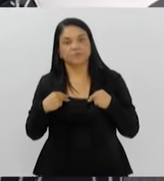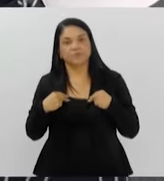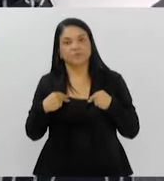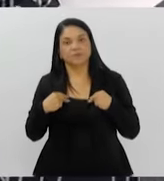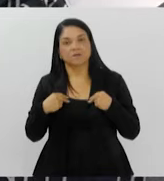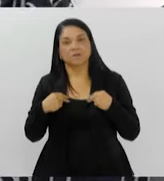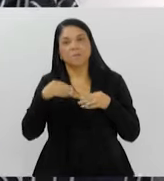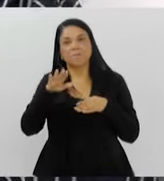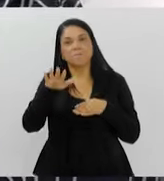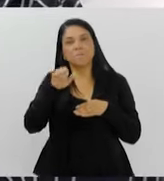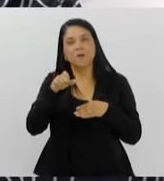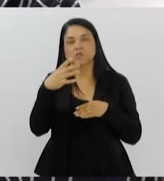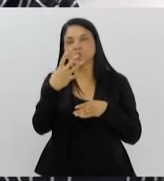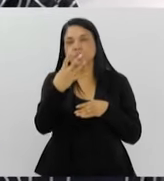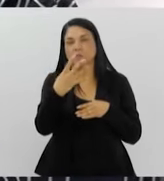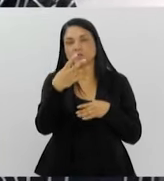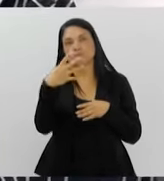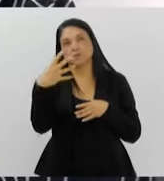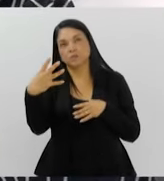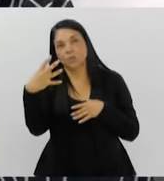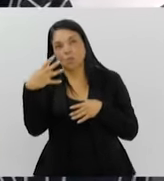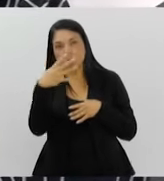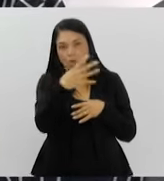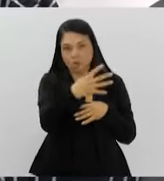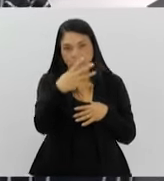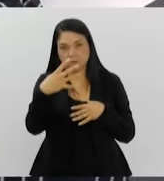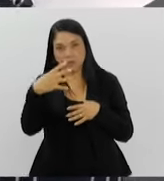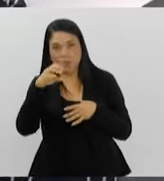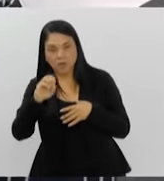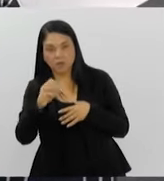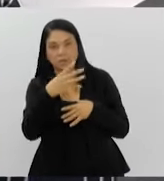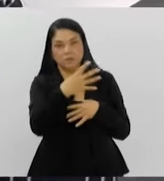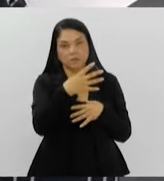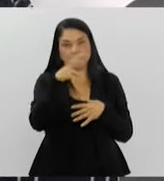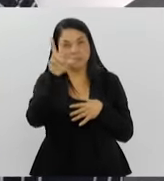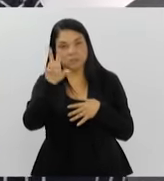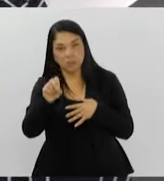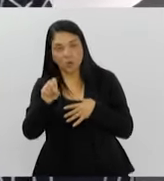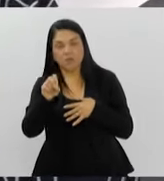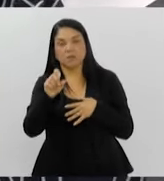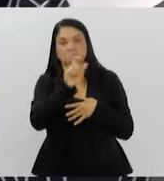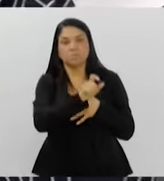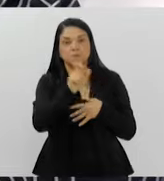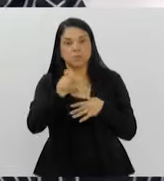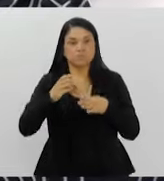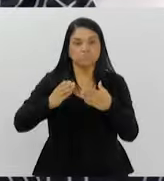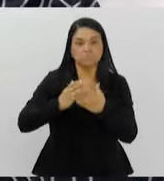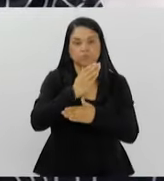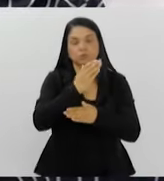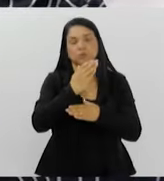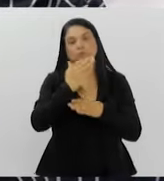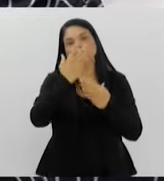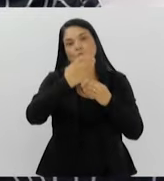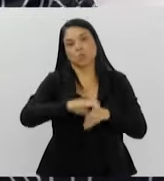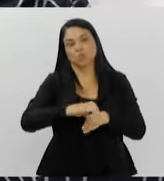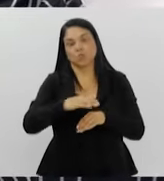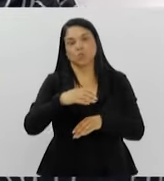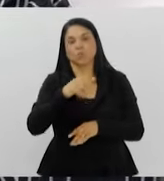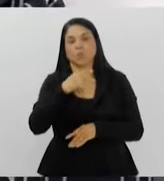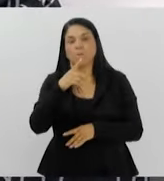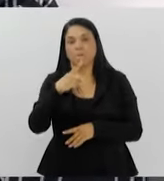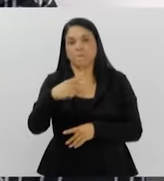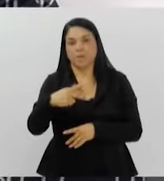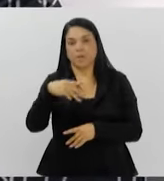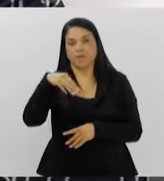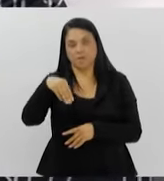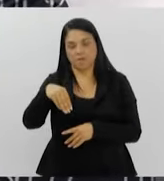mais 440 450 concursados do concurso da PM de 2014